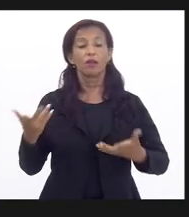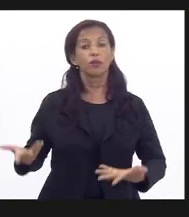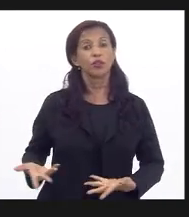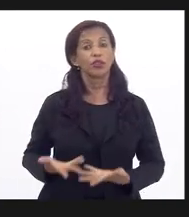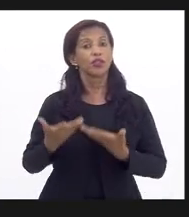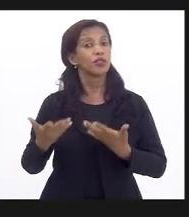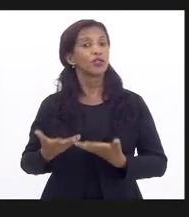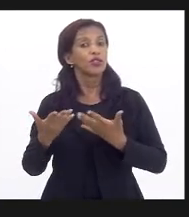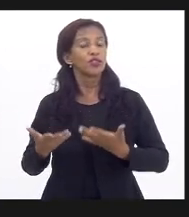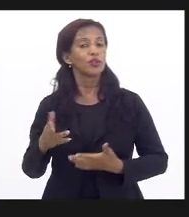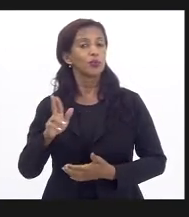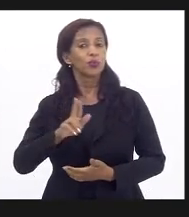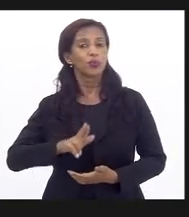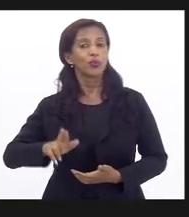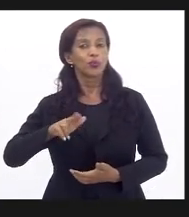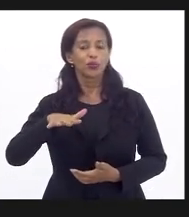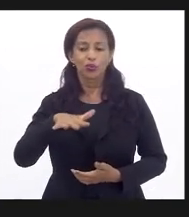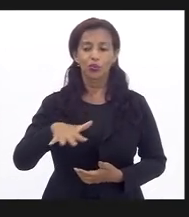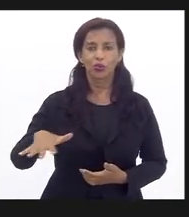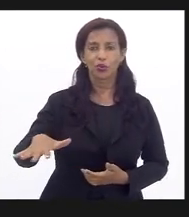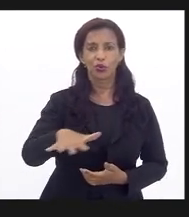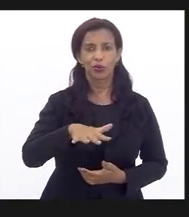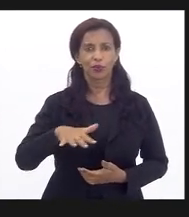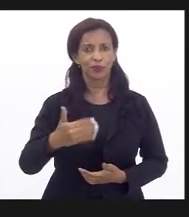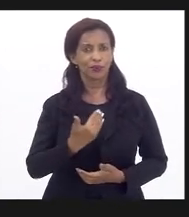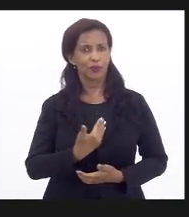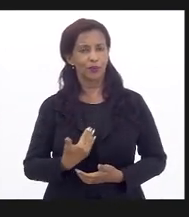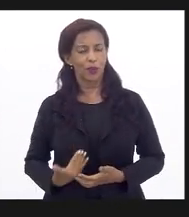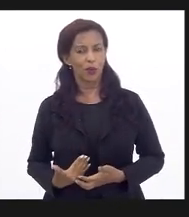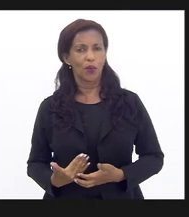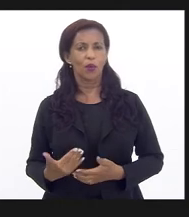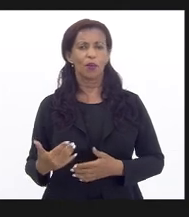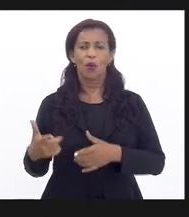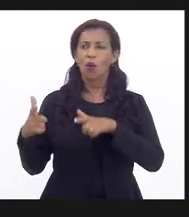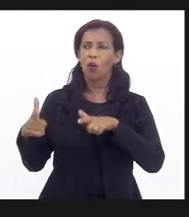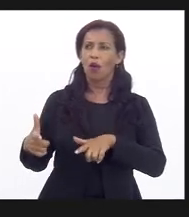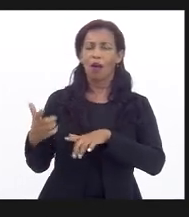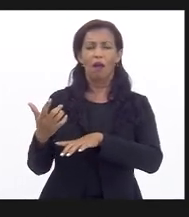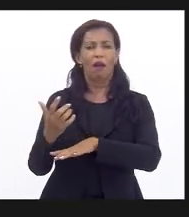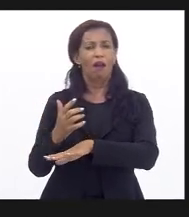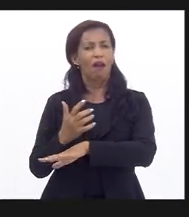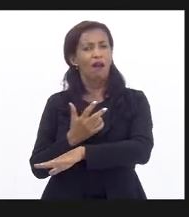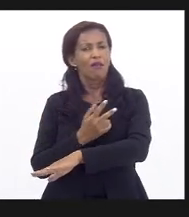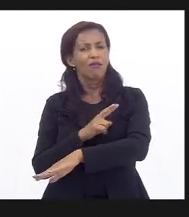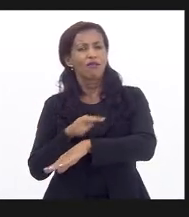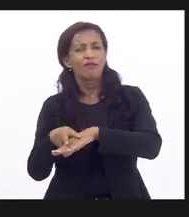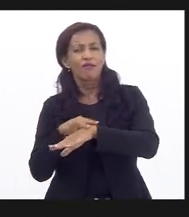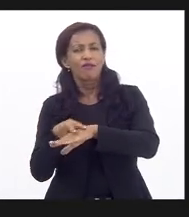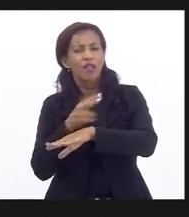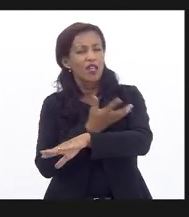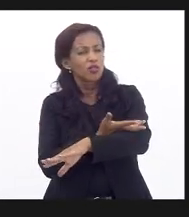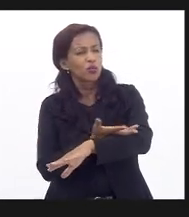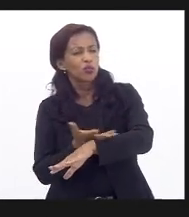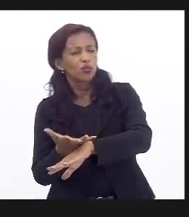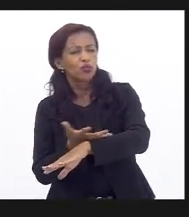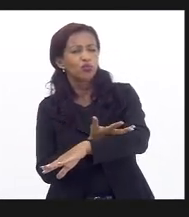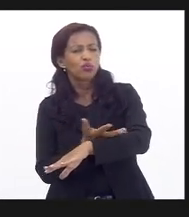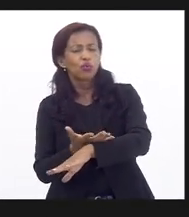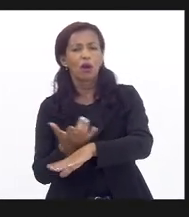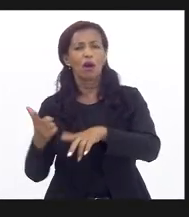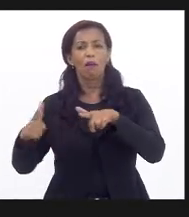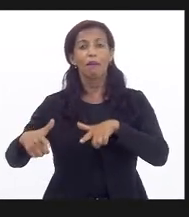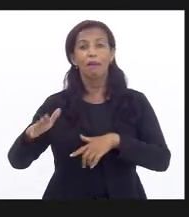estímulo do uso do espaço público em áreas verdes, pelas crianças, não é?